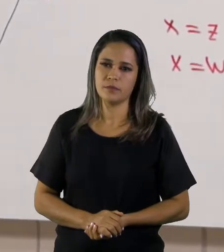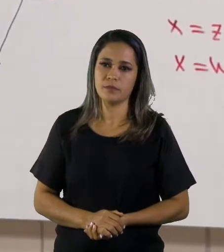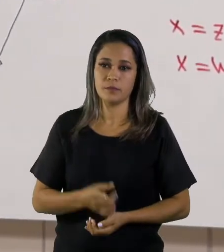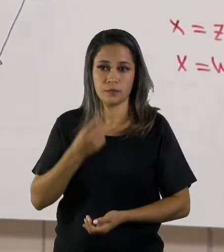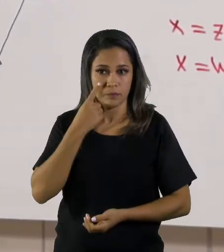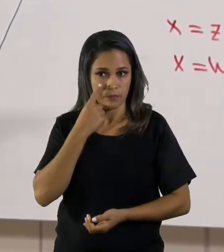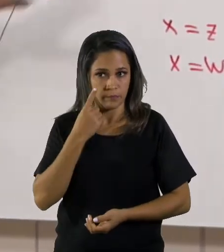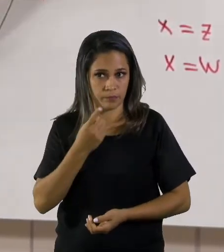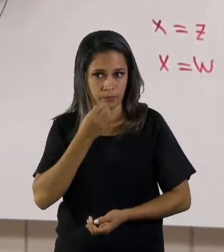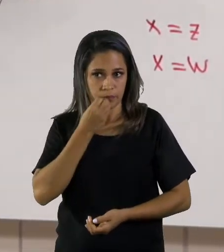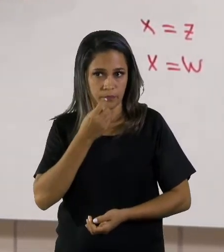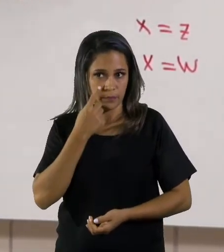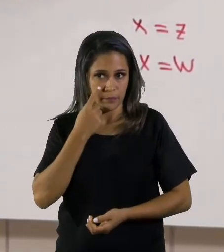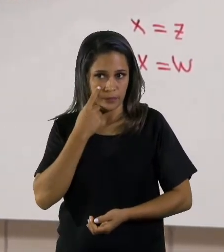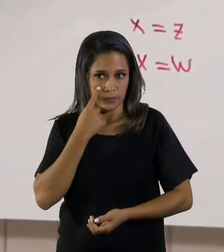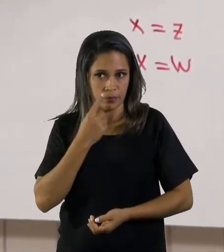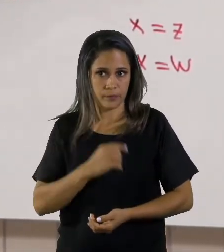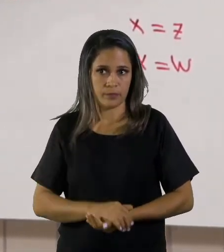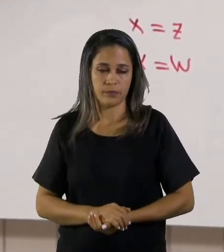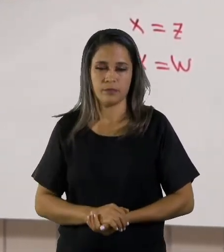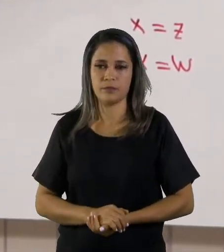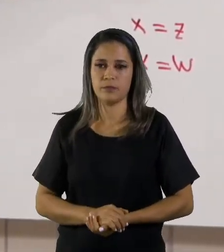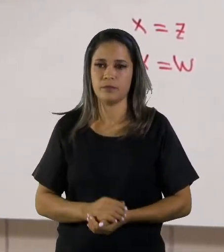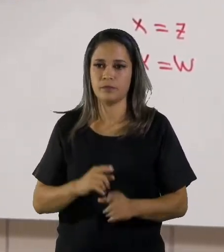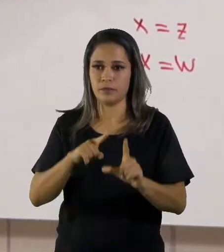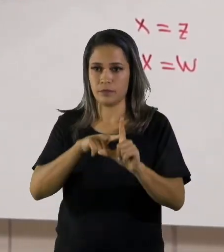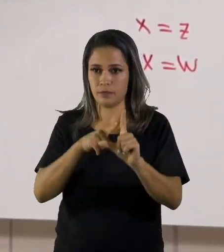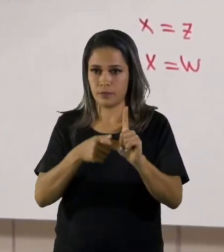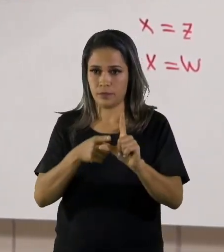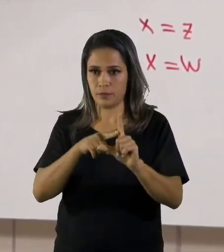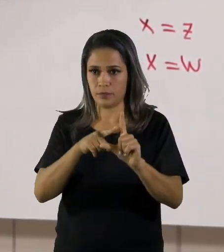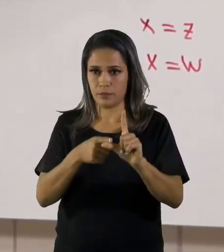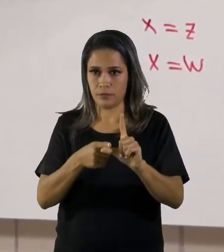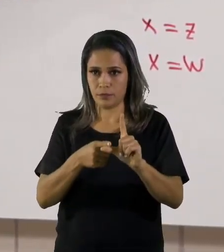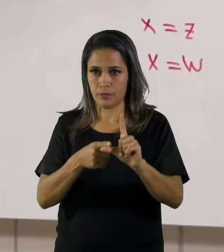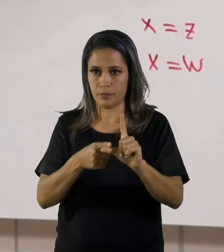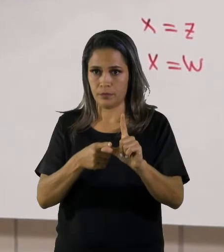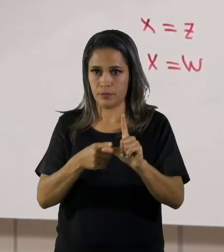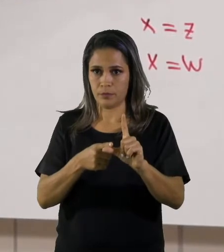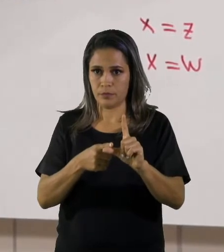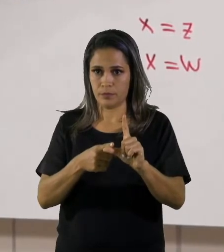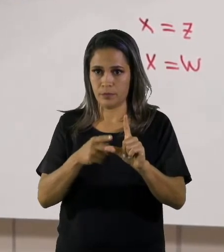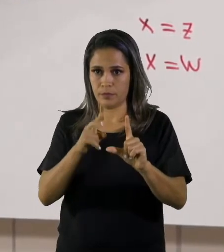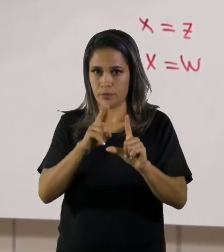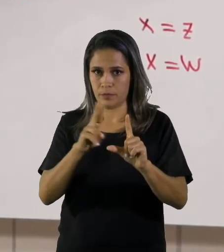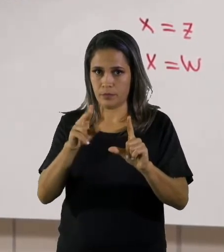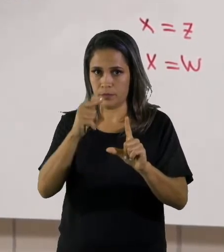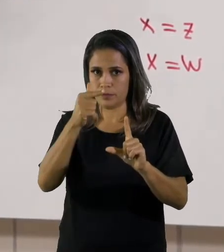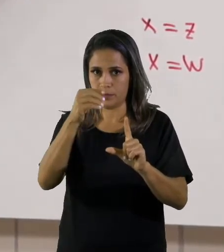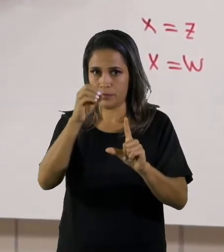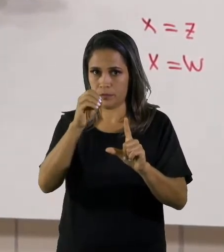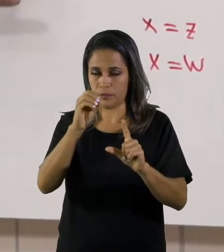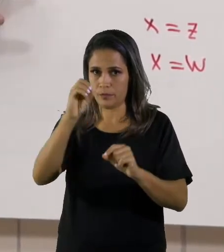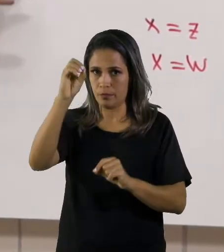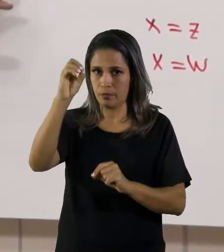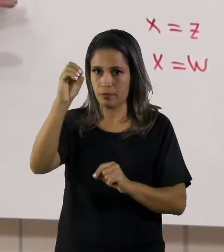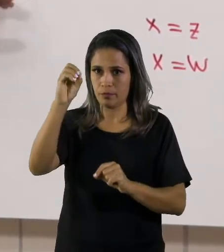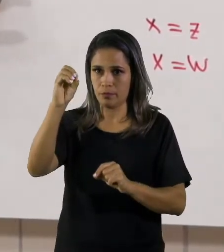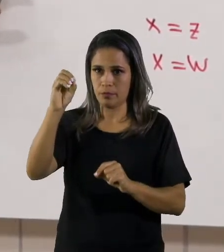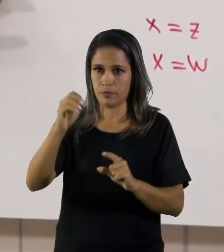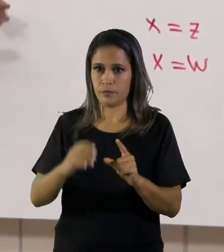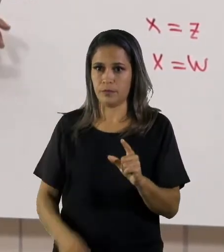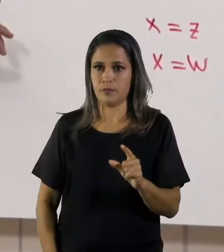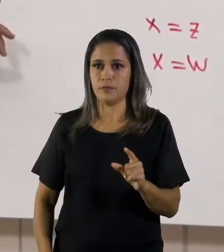Observa bem. O ângulo que o autor nos ofertou, chamado de 70 graus, ele